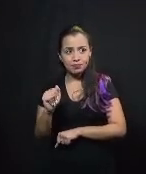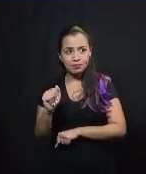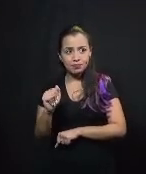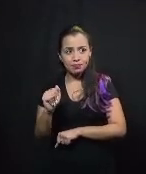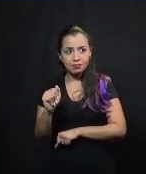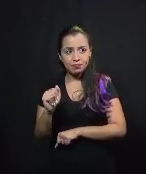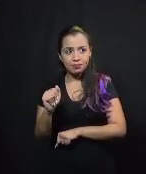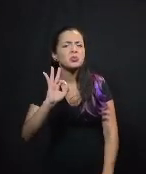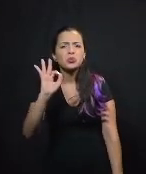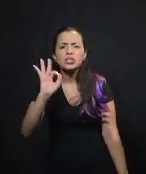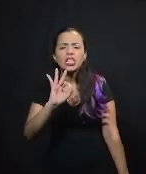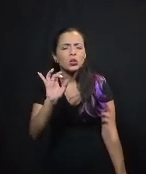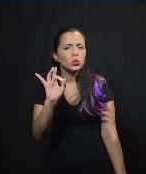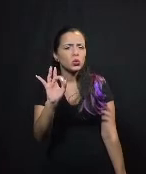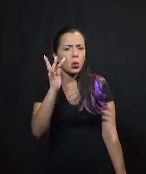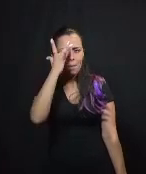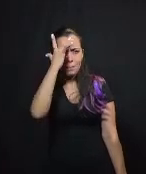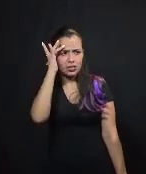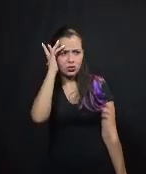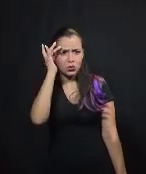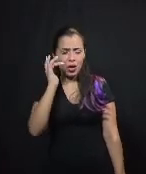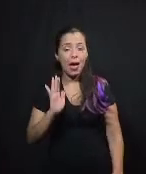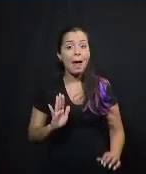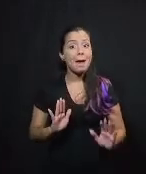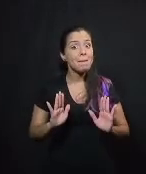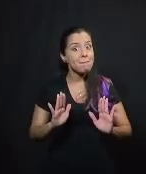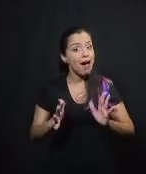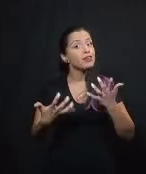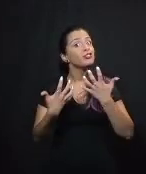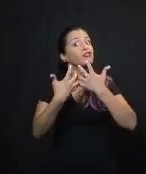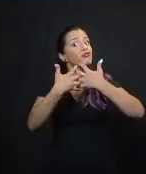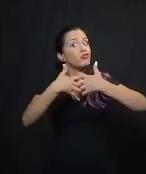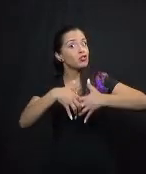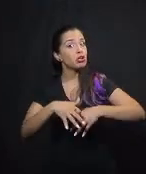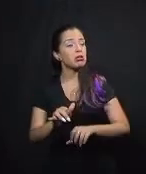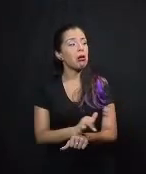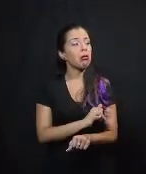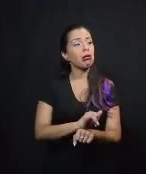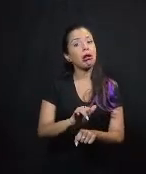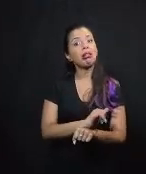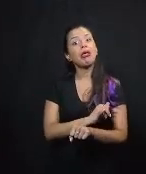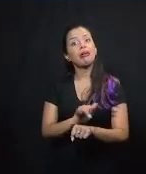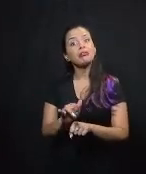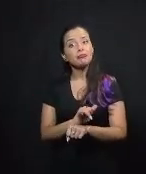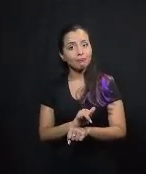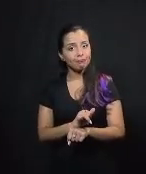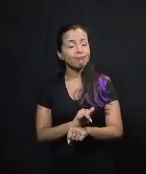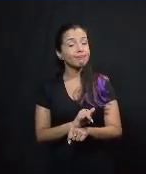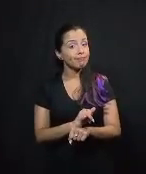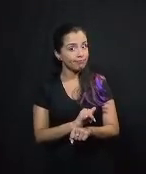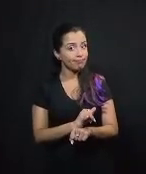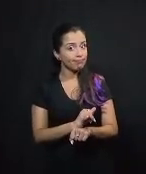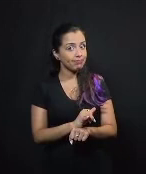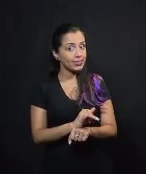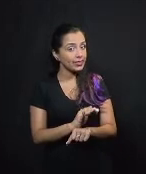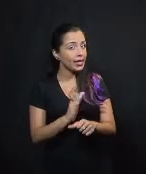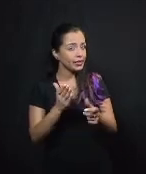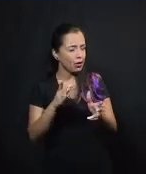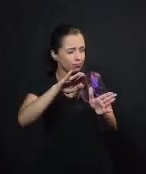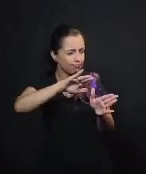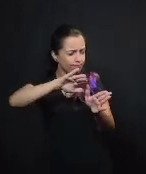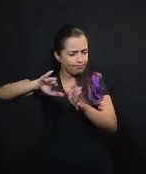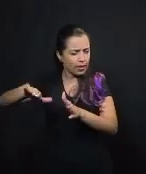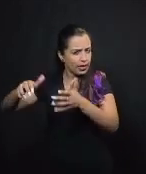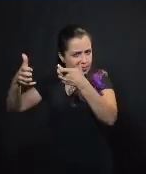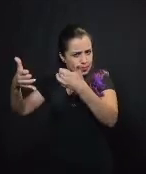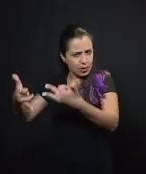no máximo. Mas funcionou muito bem isso. Ora, voltando à nossa questão no Brasil, esse é um problema que